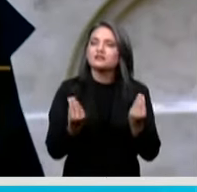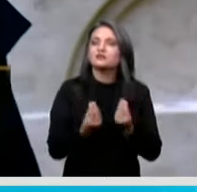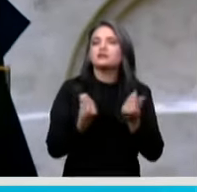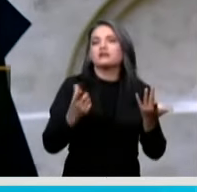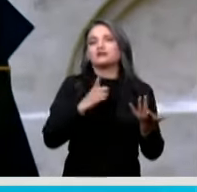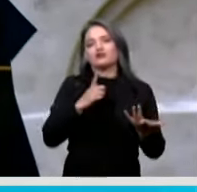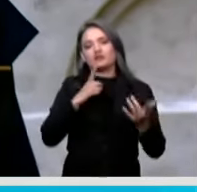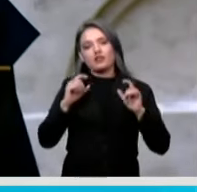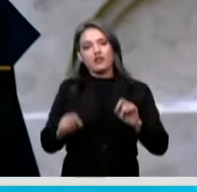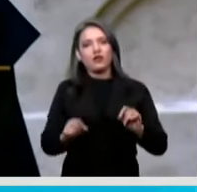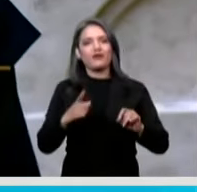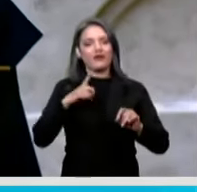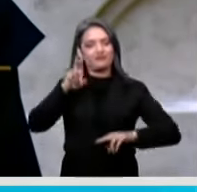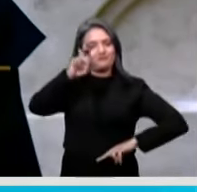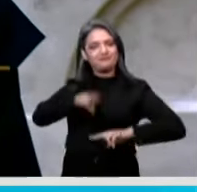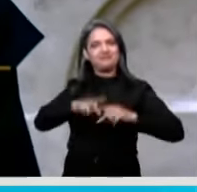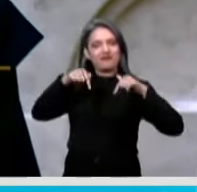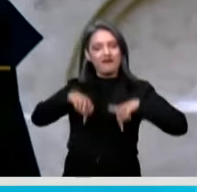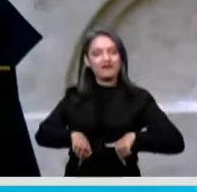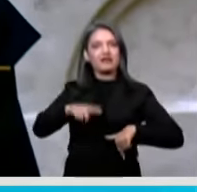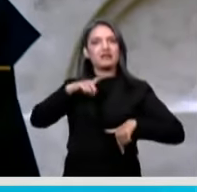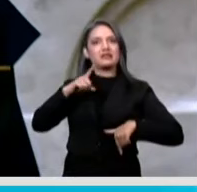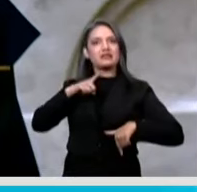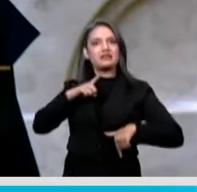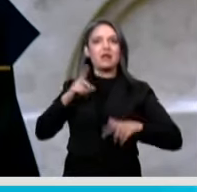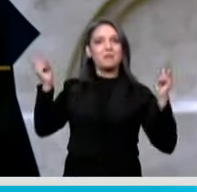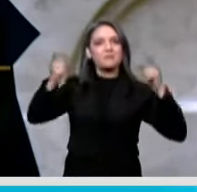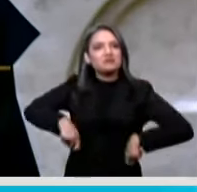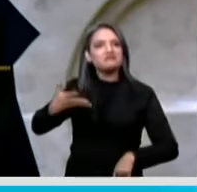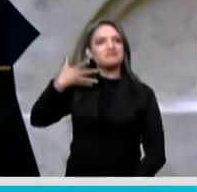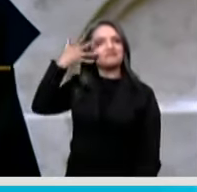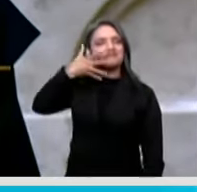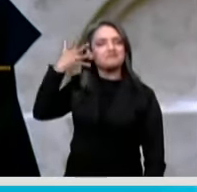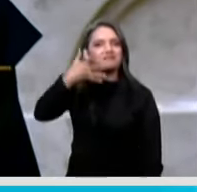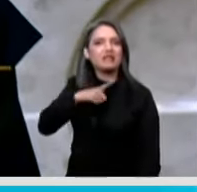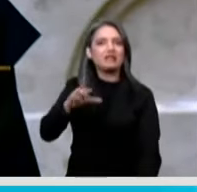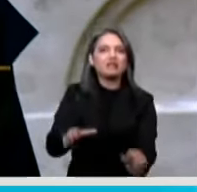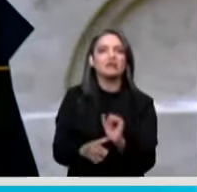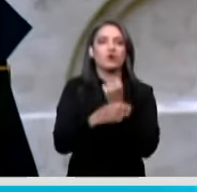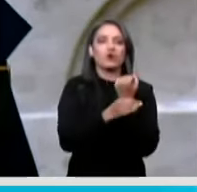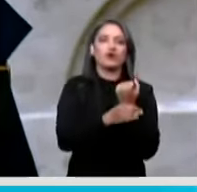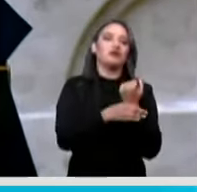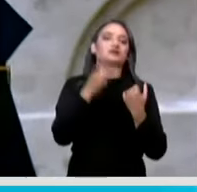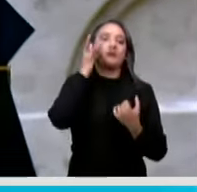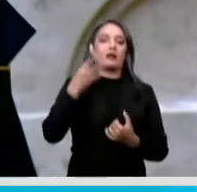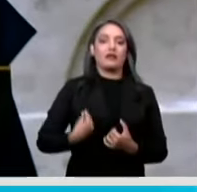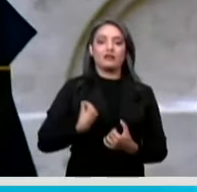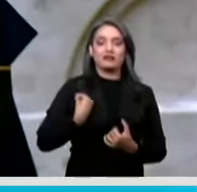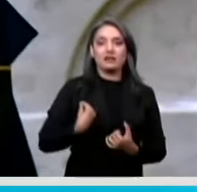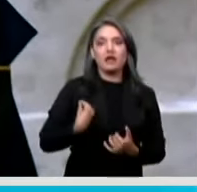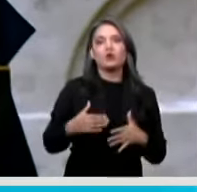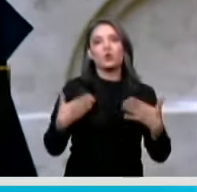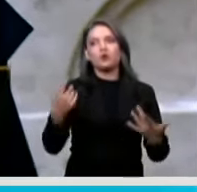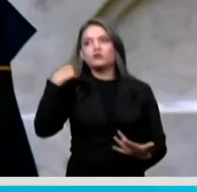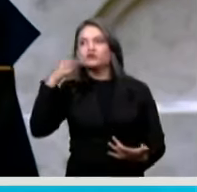foto estão todos unidos acho que o Barroso erra quando fala que não existe intriga e não existe briga entre os